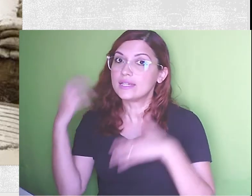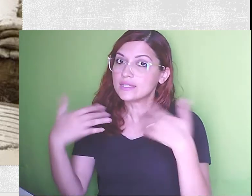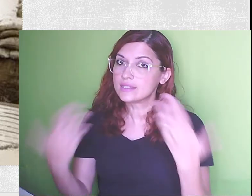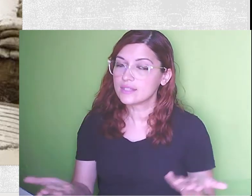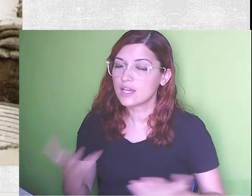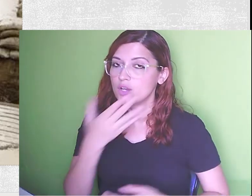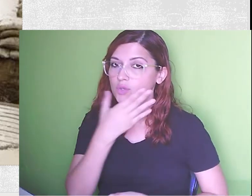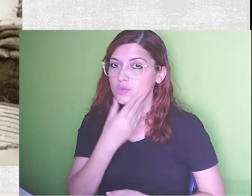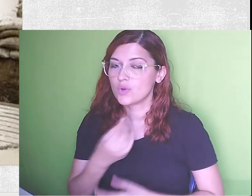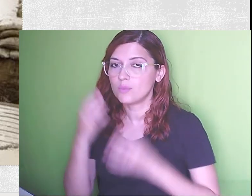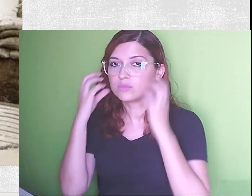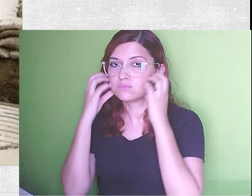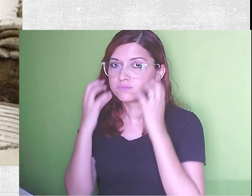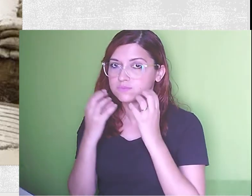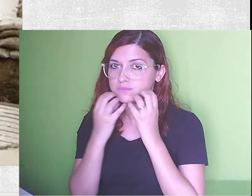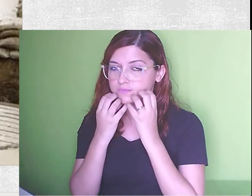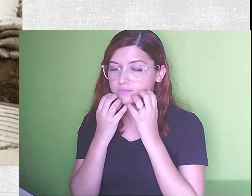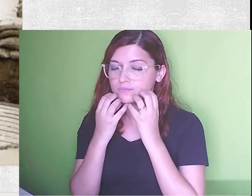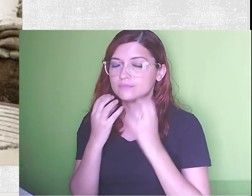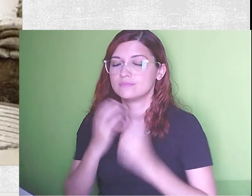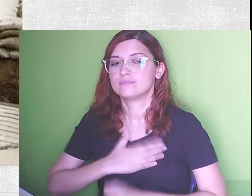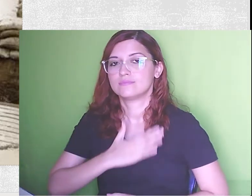saindo, deixando o governo.